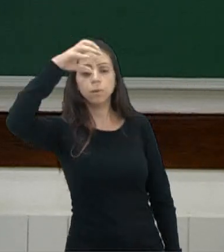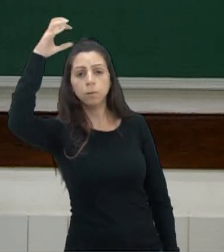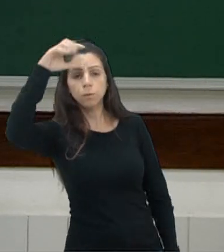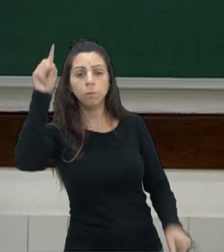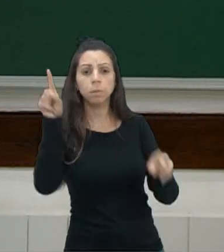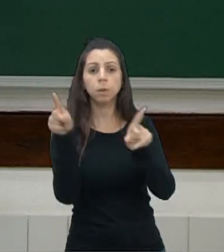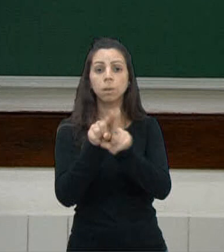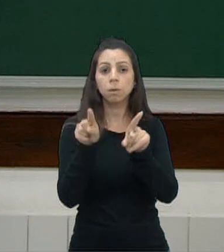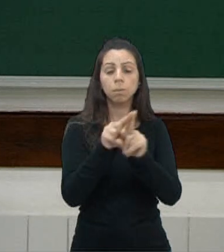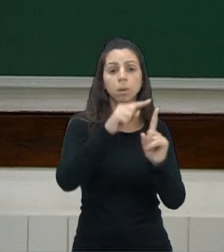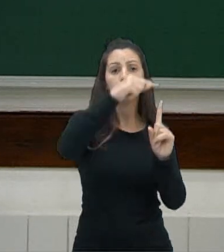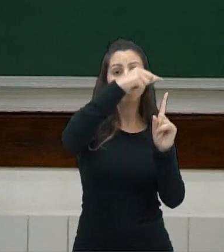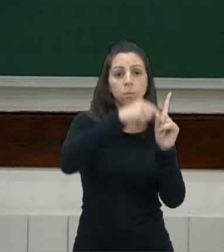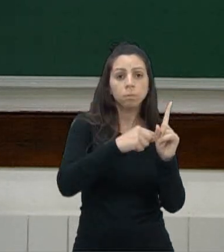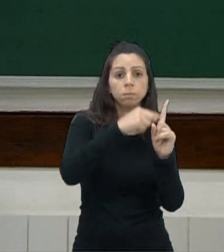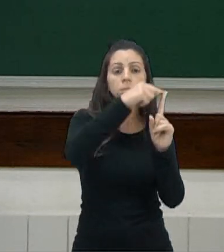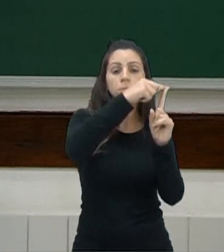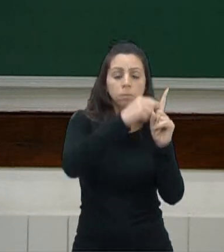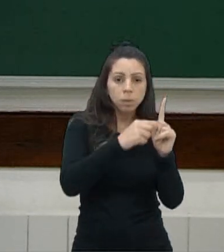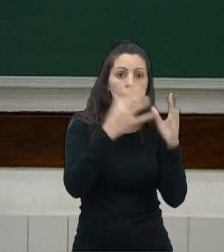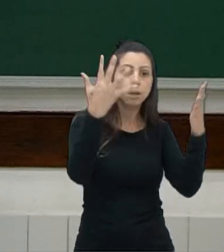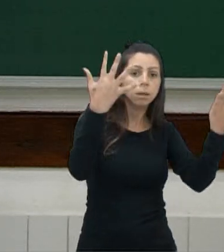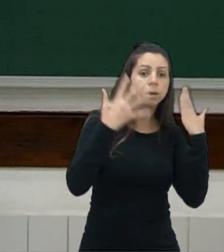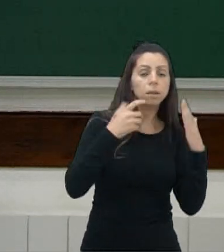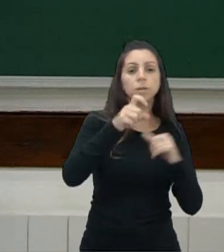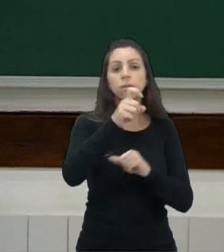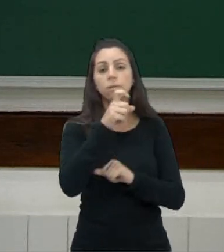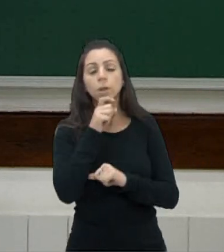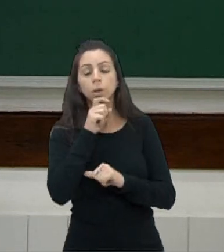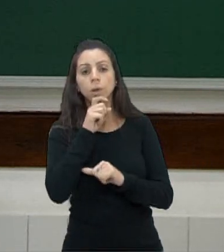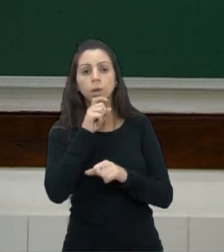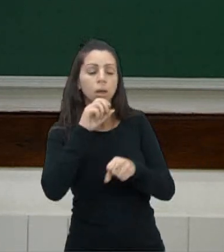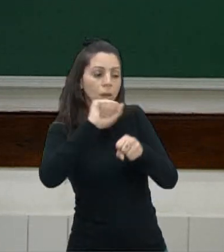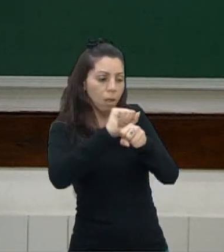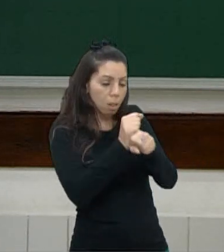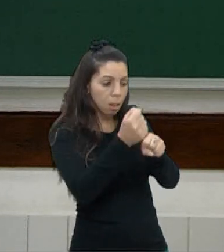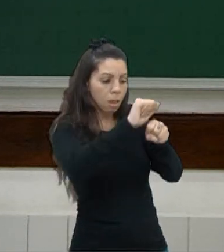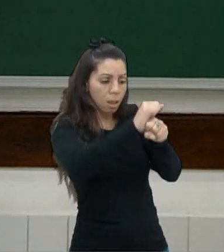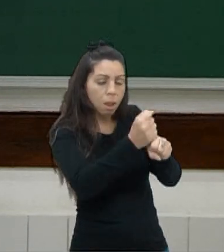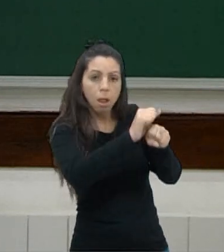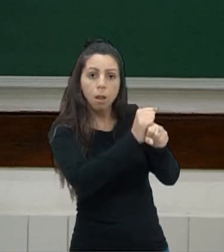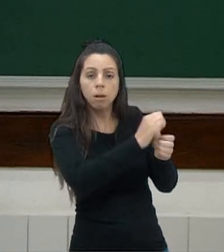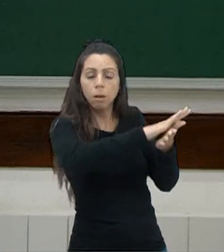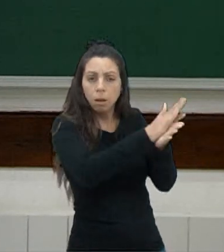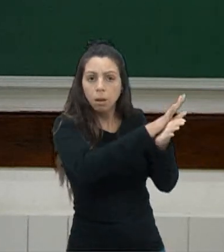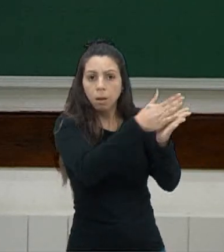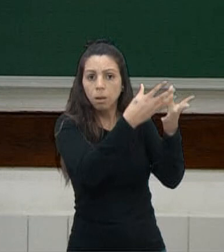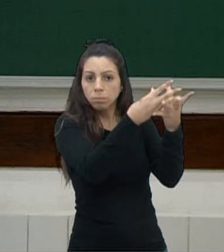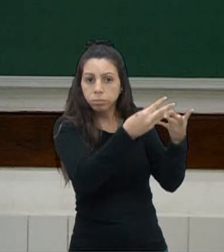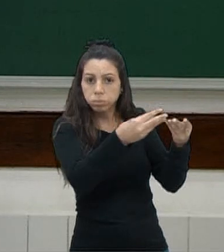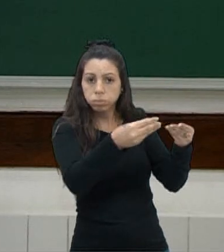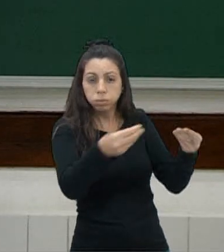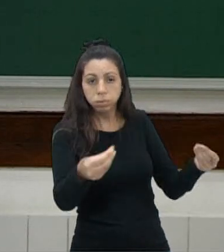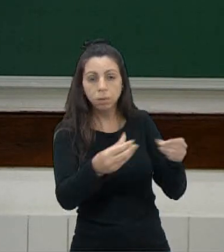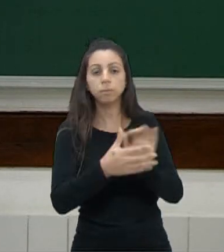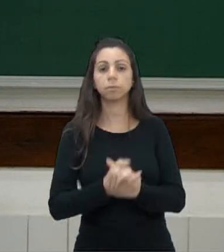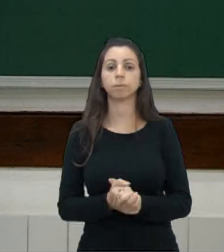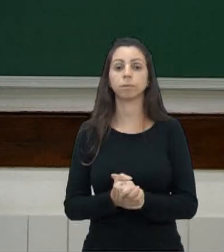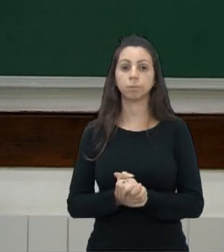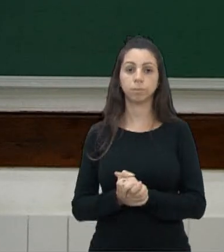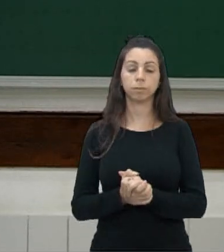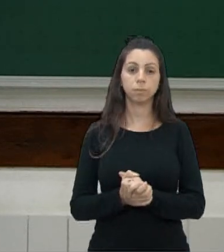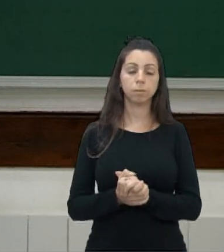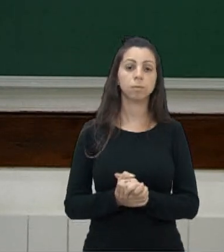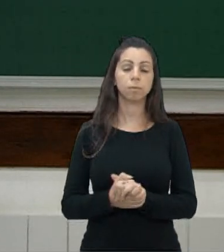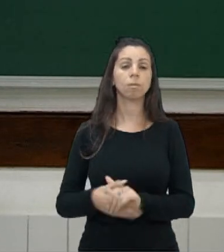do intemperismo e que foram sendo desgastadas durante todo esse período que ficaram expostas. Então são as formas geológicas